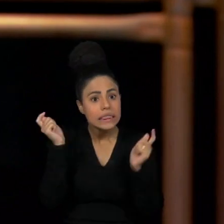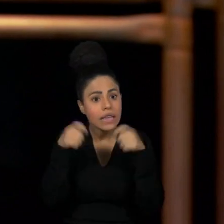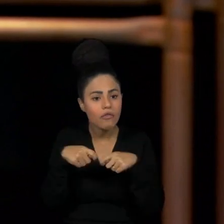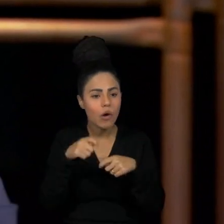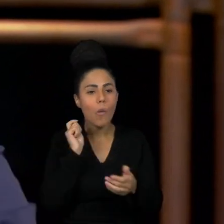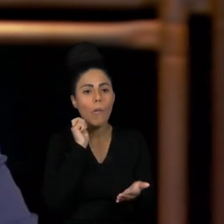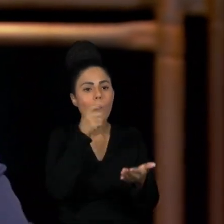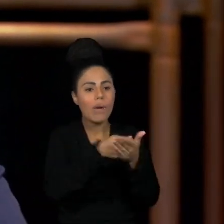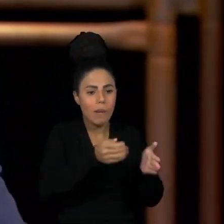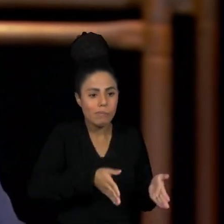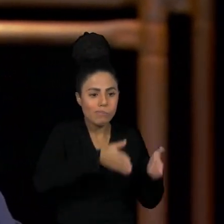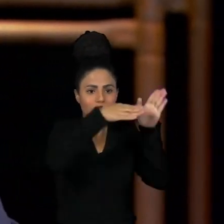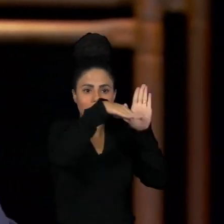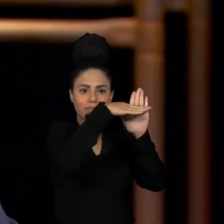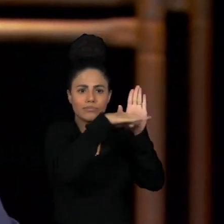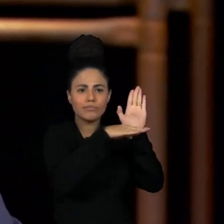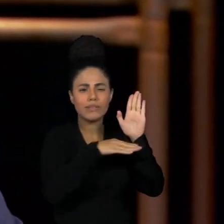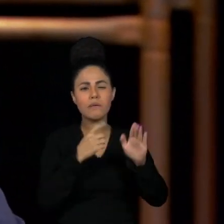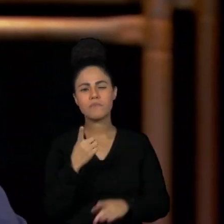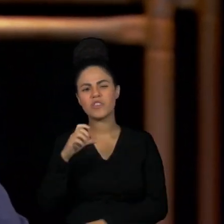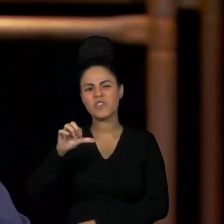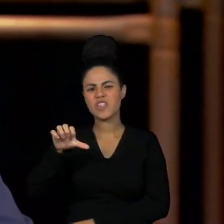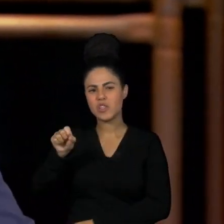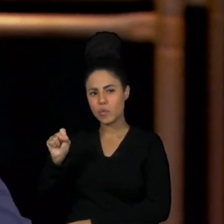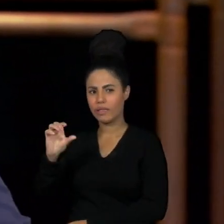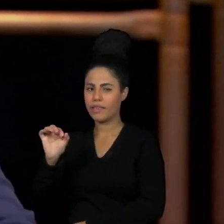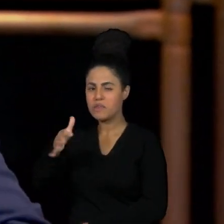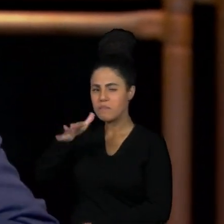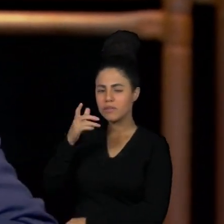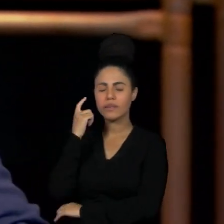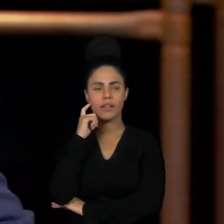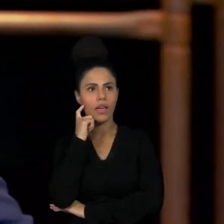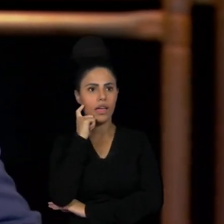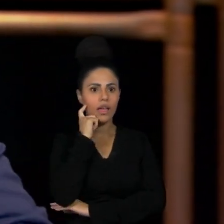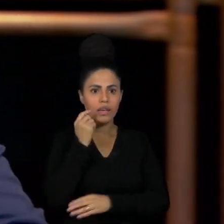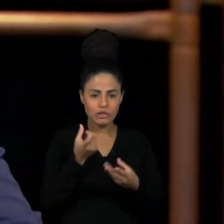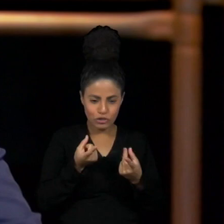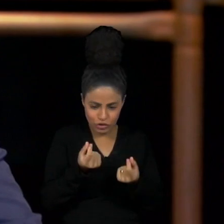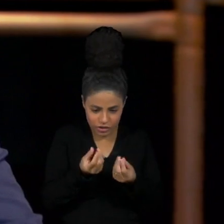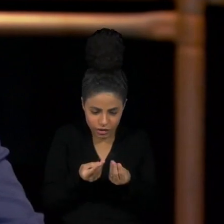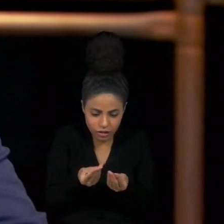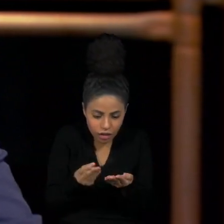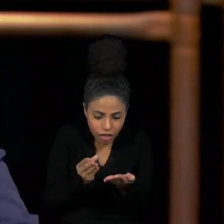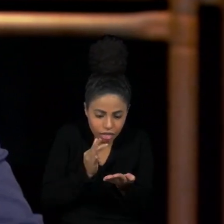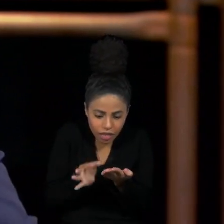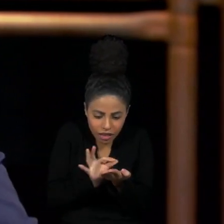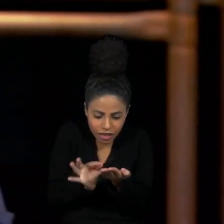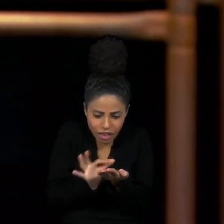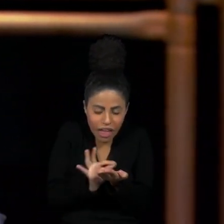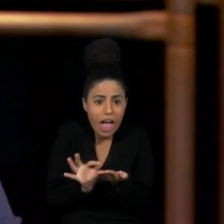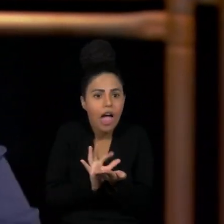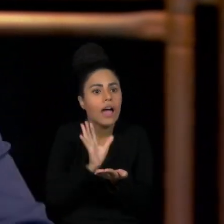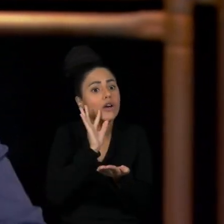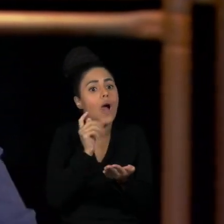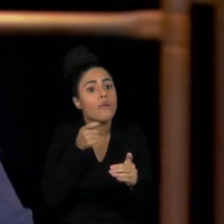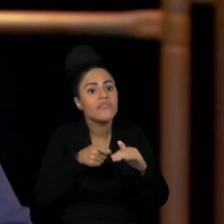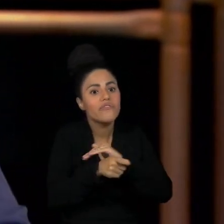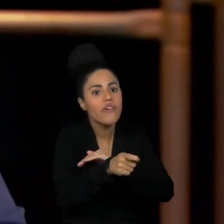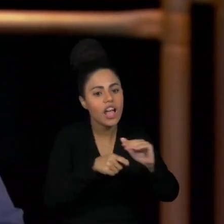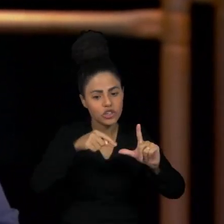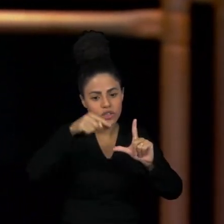pequeno, anos 80. Eu peguei aquele dinheiro, não sabia o que fazer, um amigo meu falou, não, você tem que, bota na